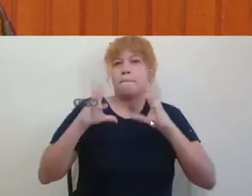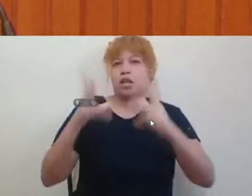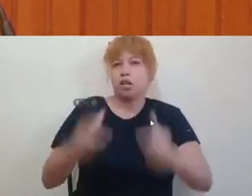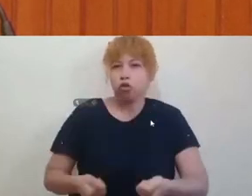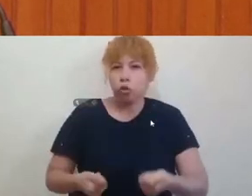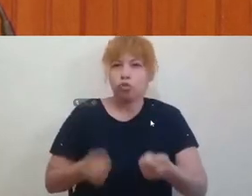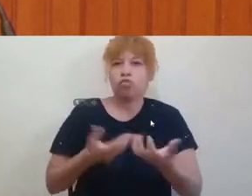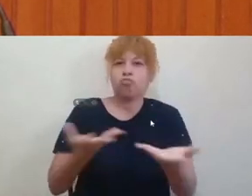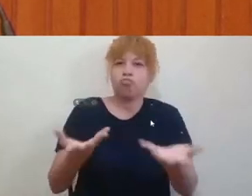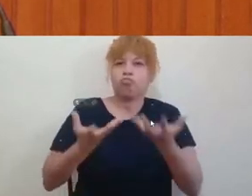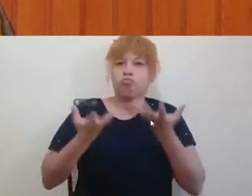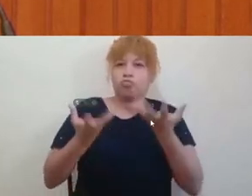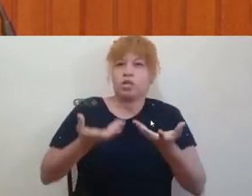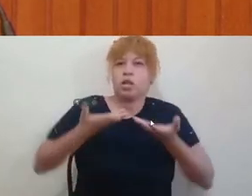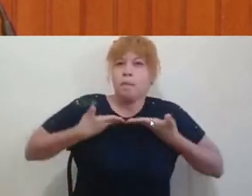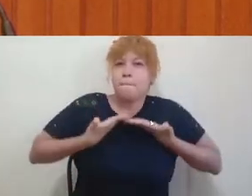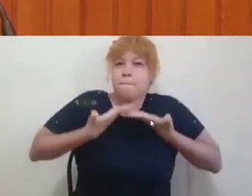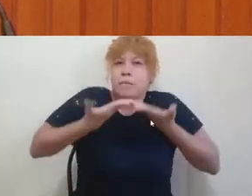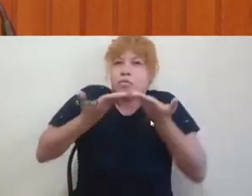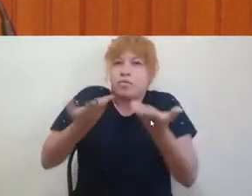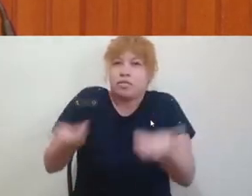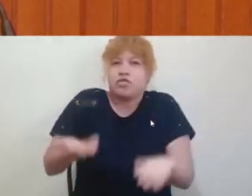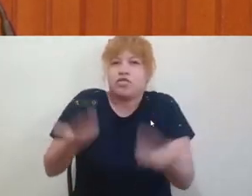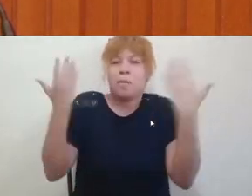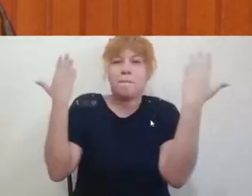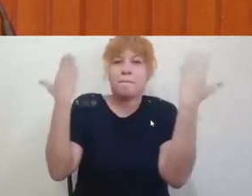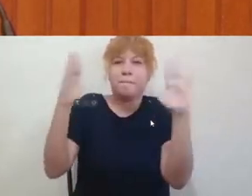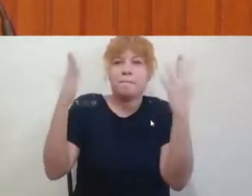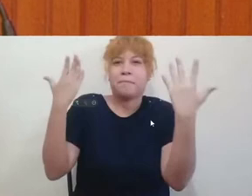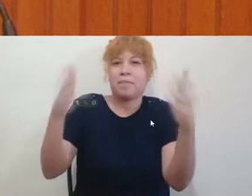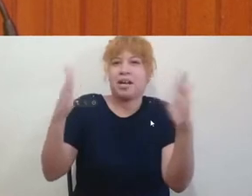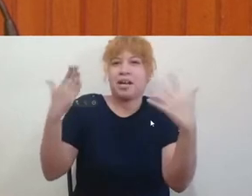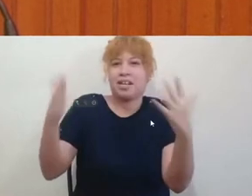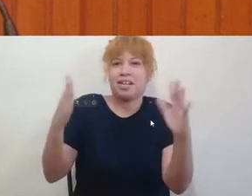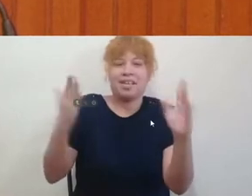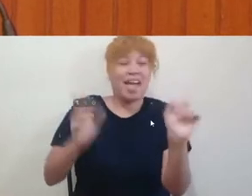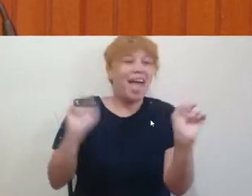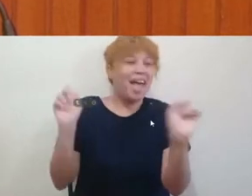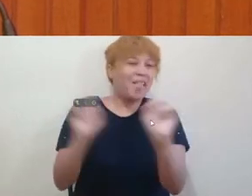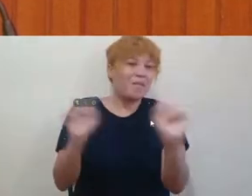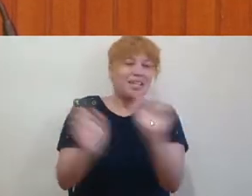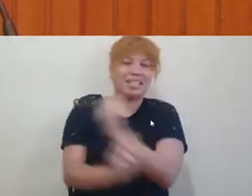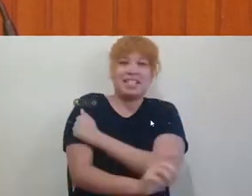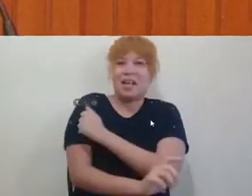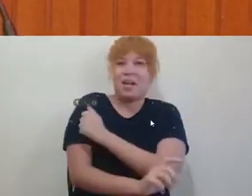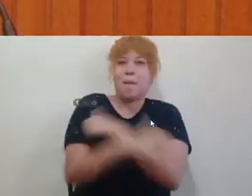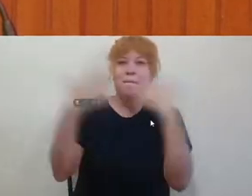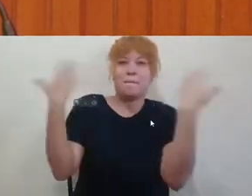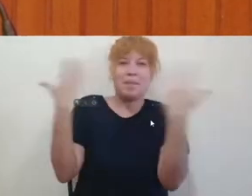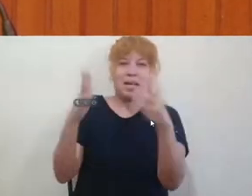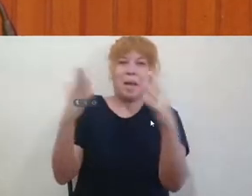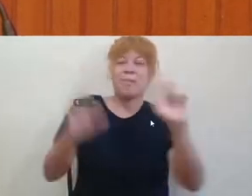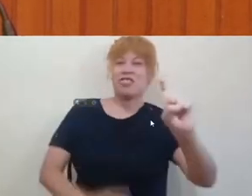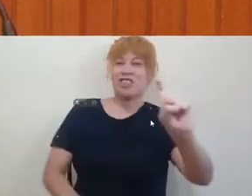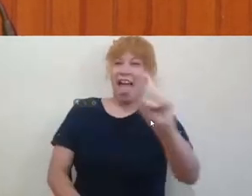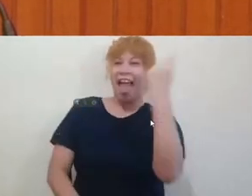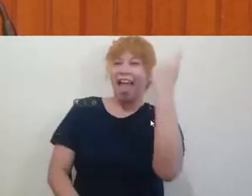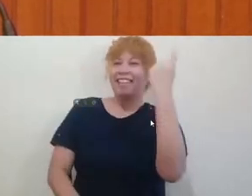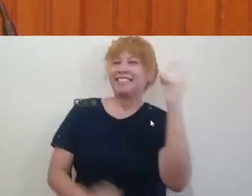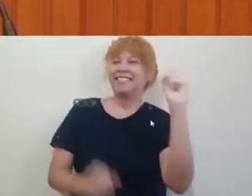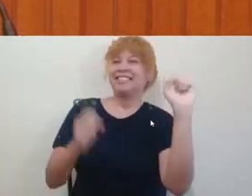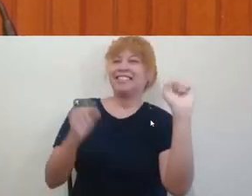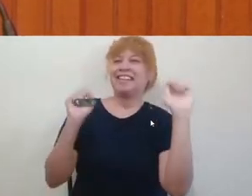Talhada. O cerimonial pede desculpas por não ter sido exibido o vídeo